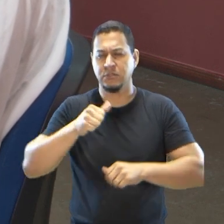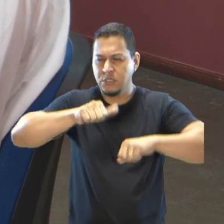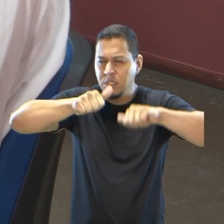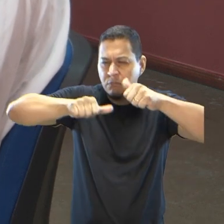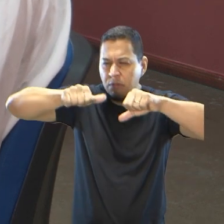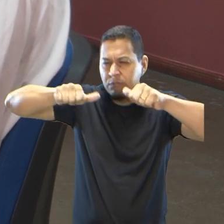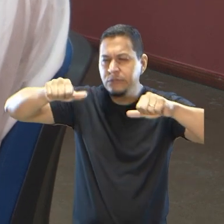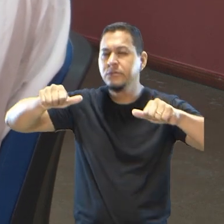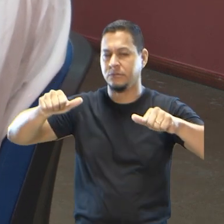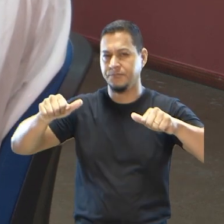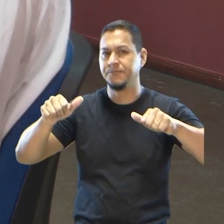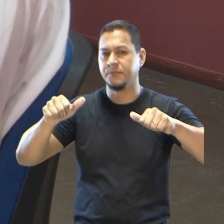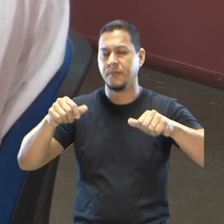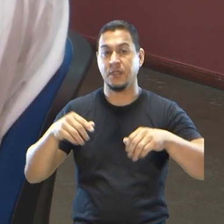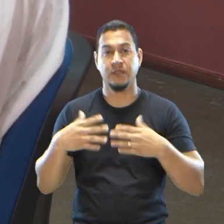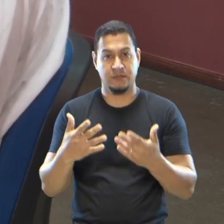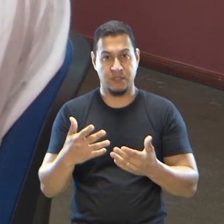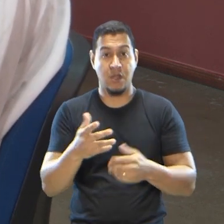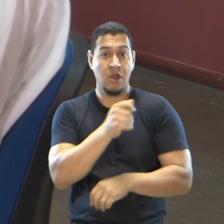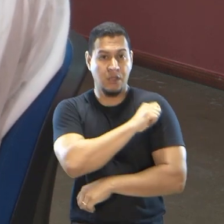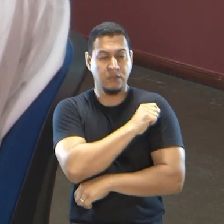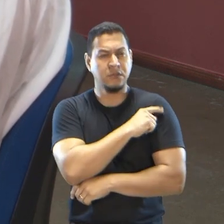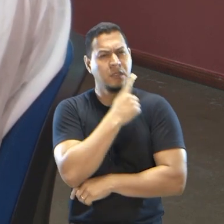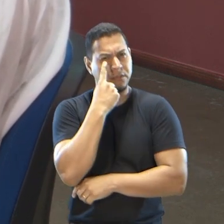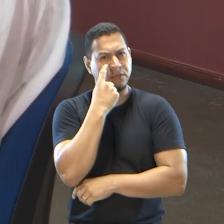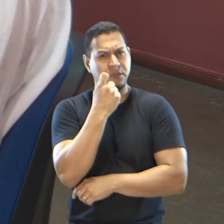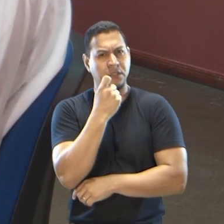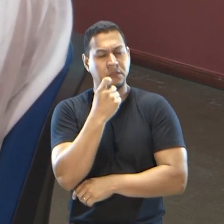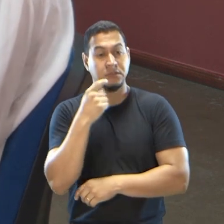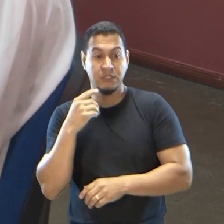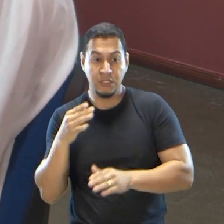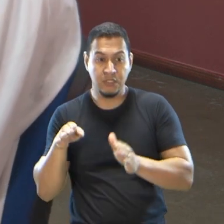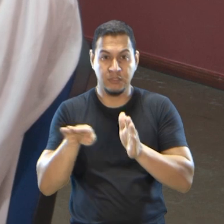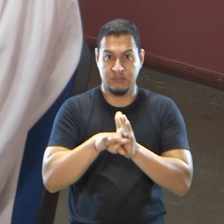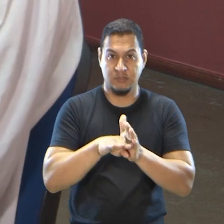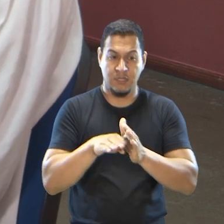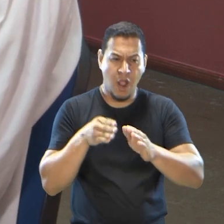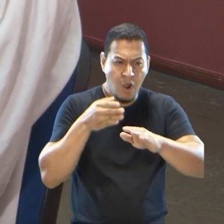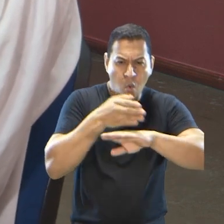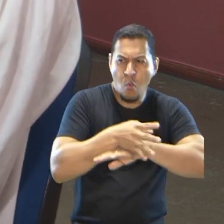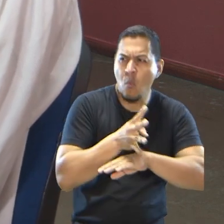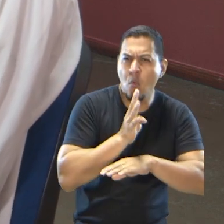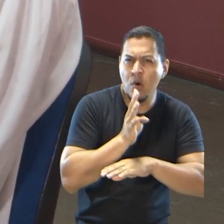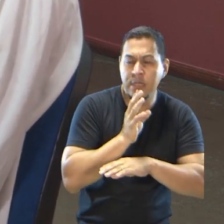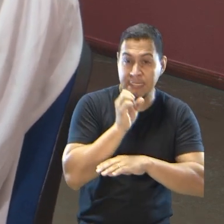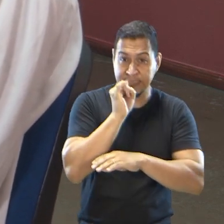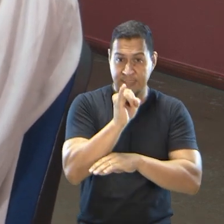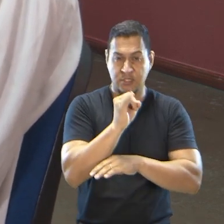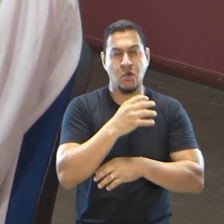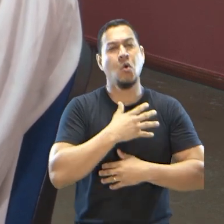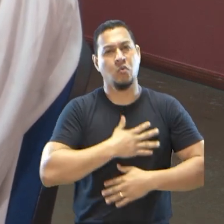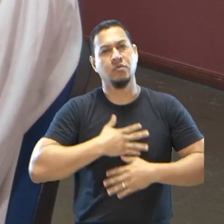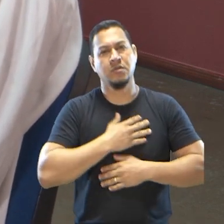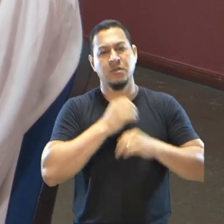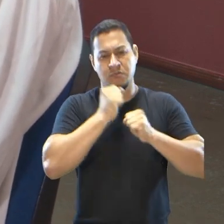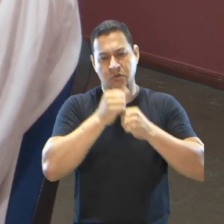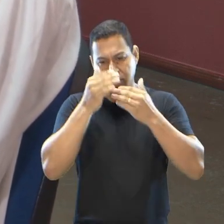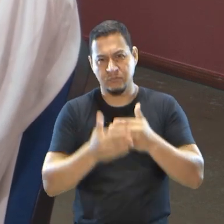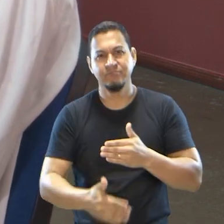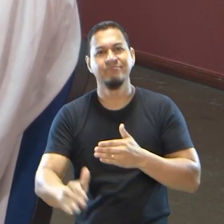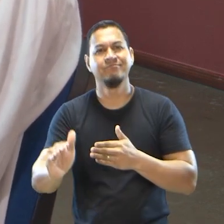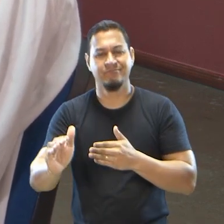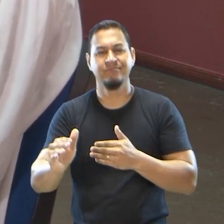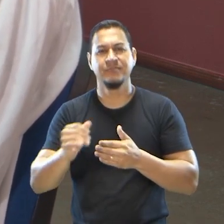está analisando. Então, o aluno, é interessante o aluno entrar para conhecer e depois, se gostar, ele